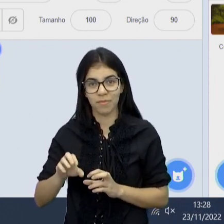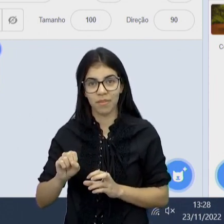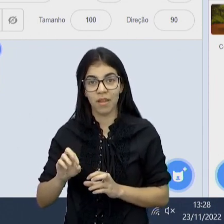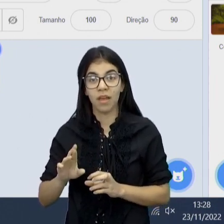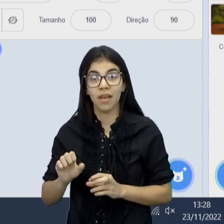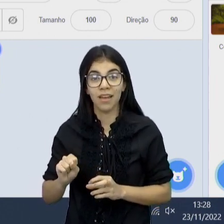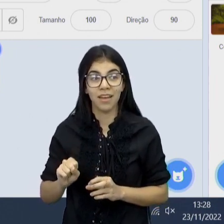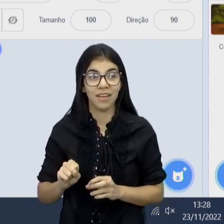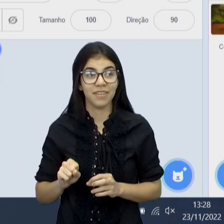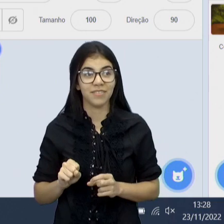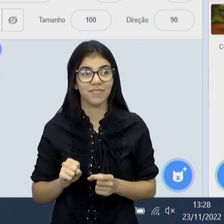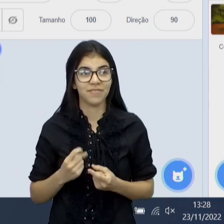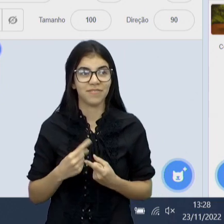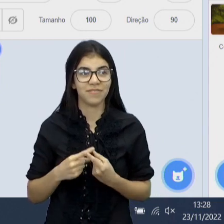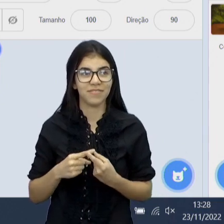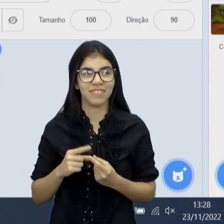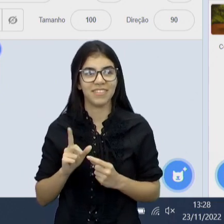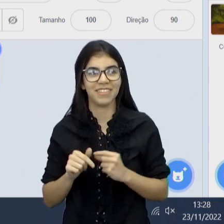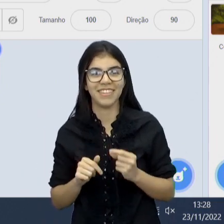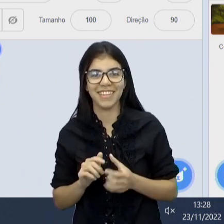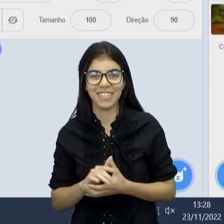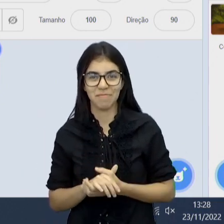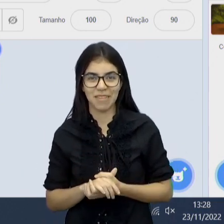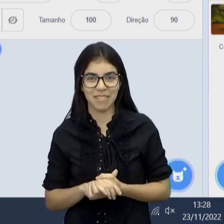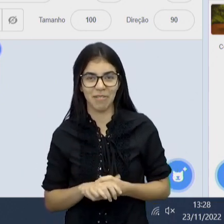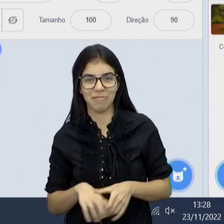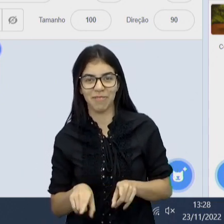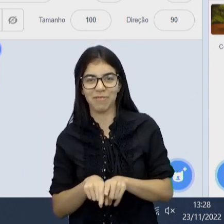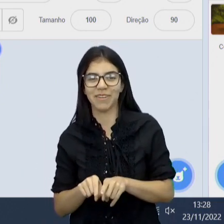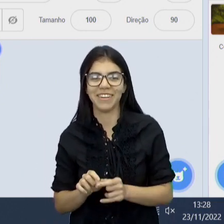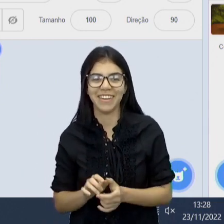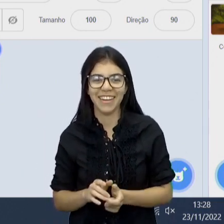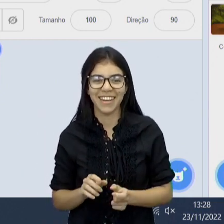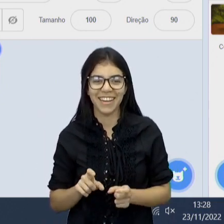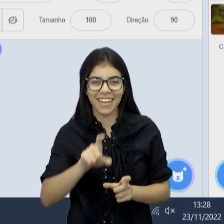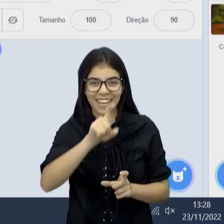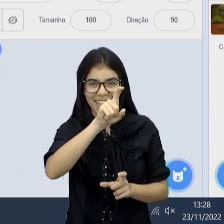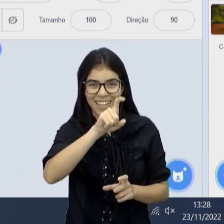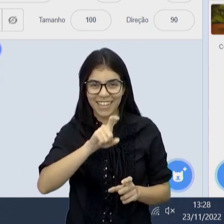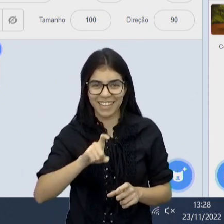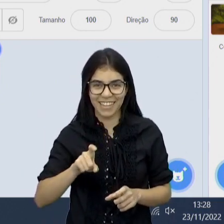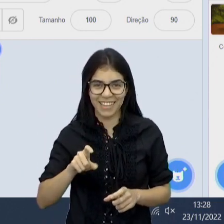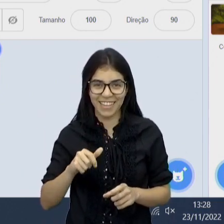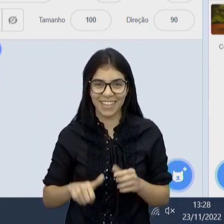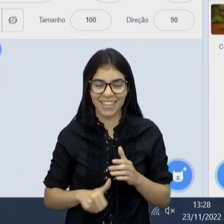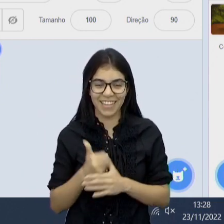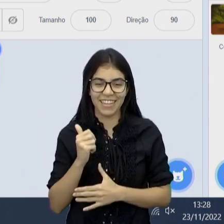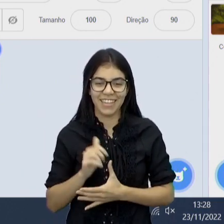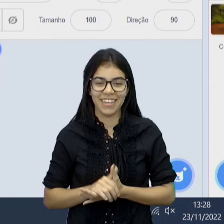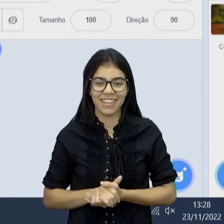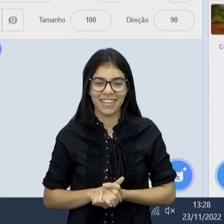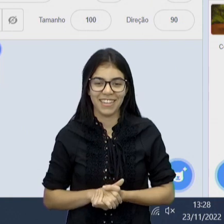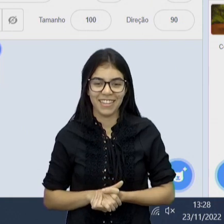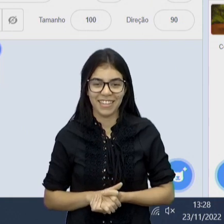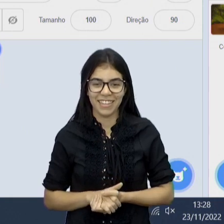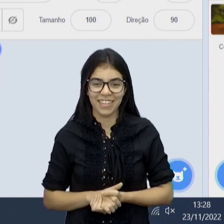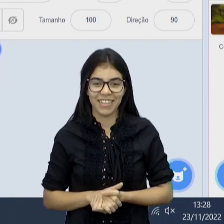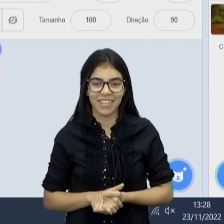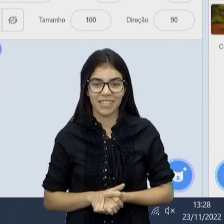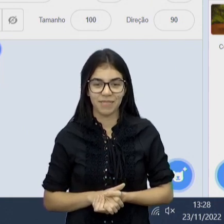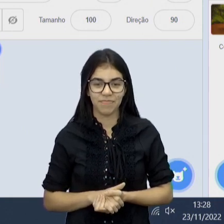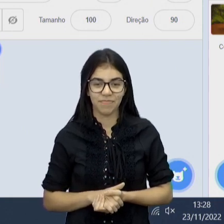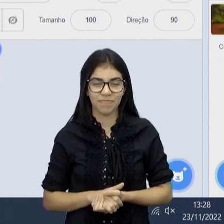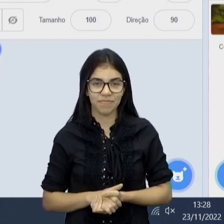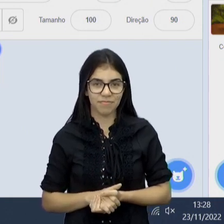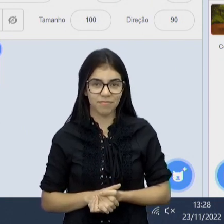sensores, que é um Sensores. azulzinho. Tem uma bolinha que é a resposta. Achamos. Puxa ela e coloca no primeiro lugar. Isso. Resposta. E